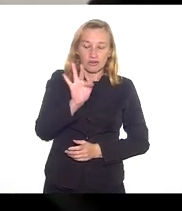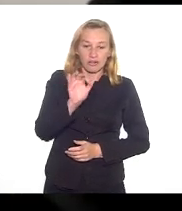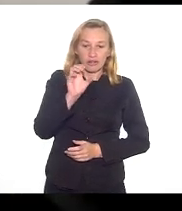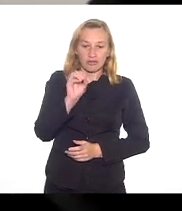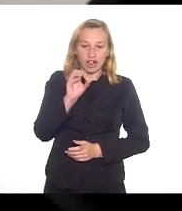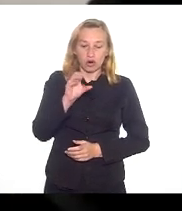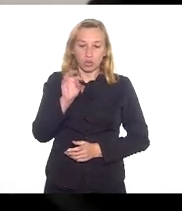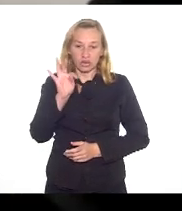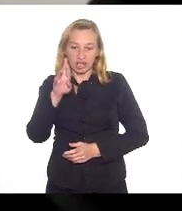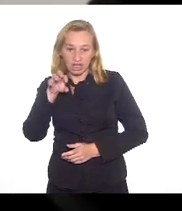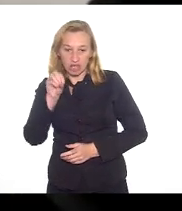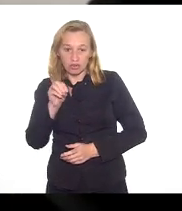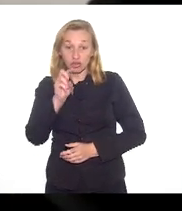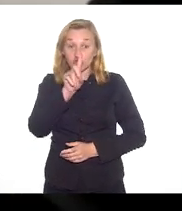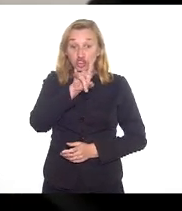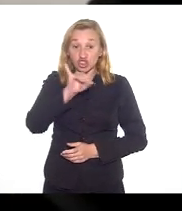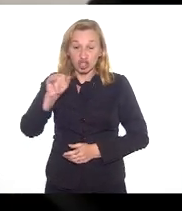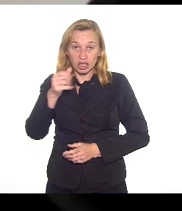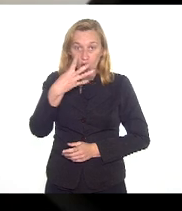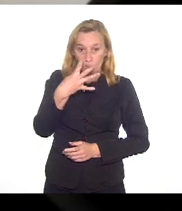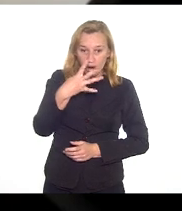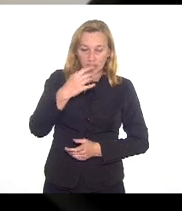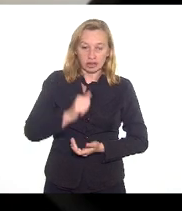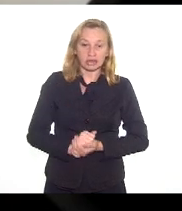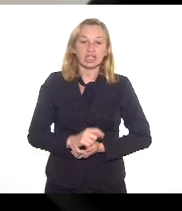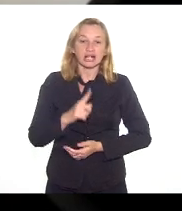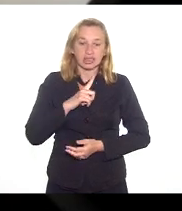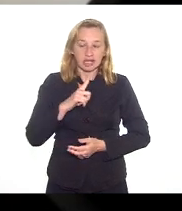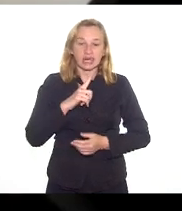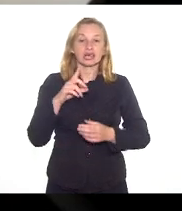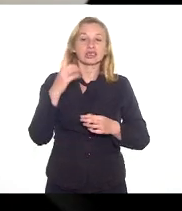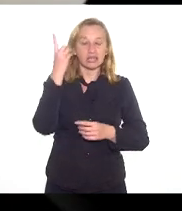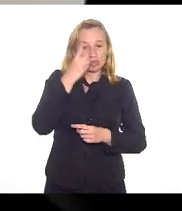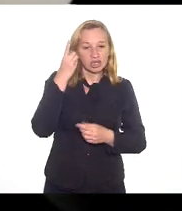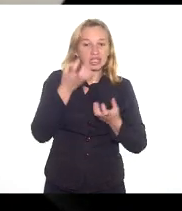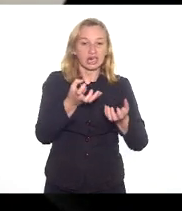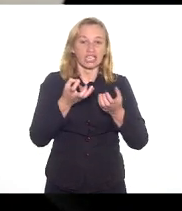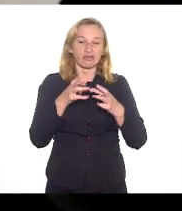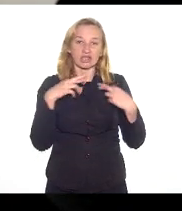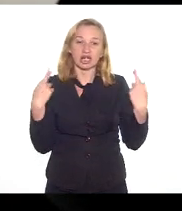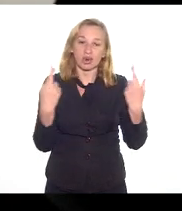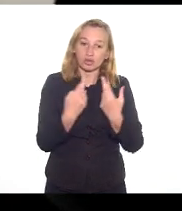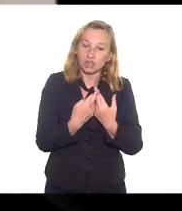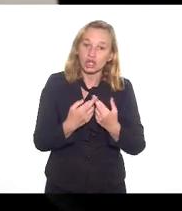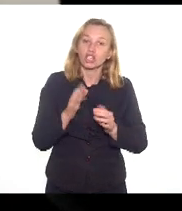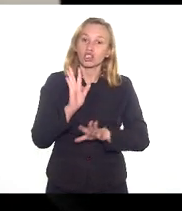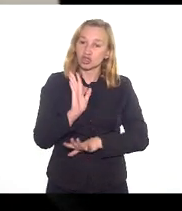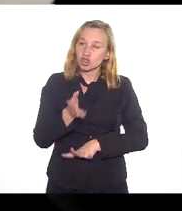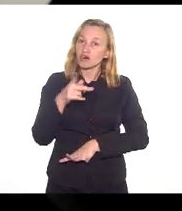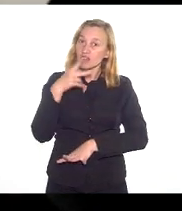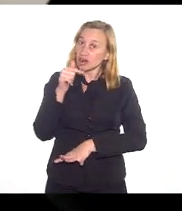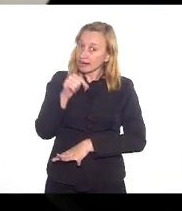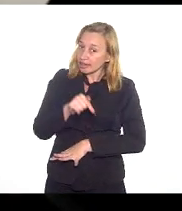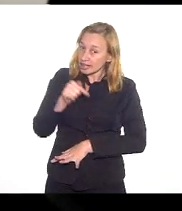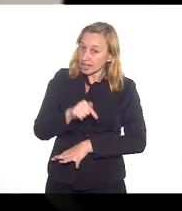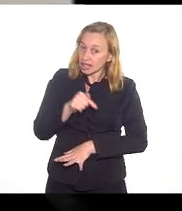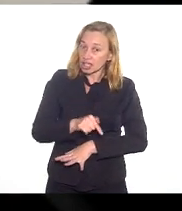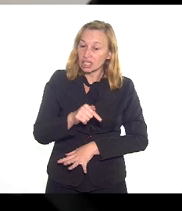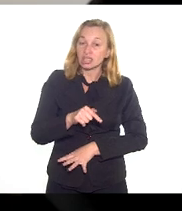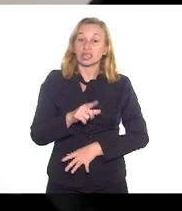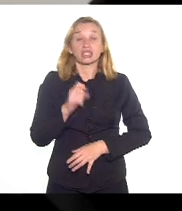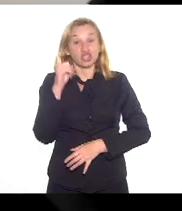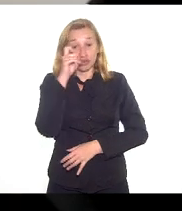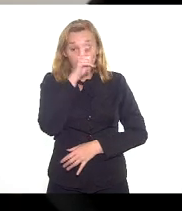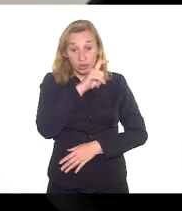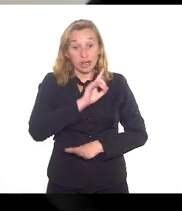Tem parlamentares querendo fazer sessão, fazer audiência, e eu já falei internamente aqui, nós vamos ter dificuldade.